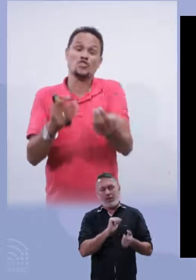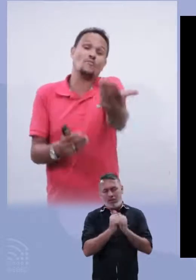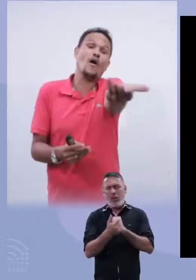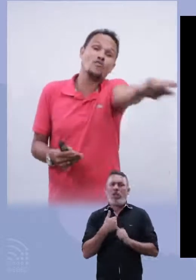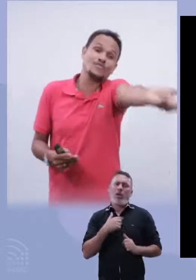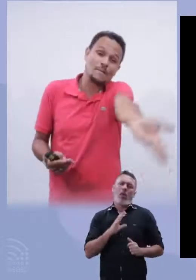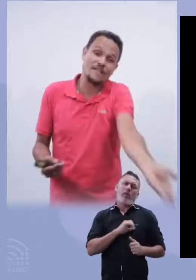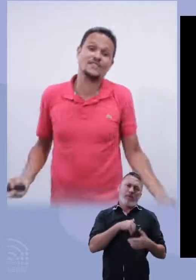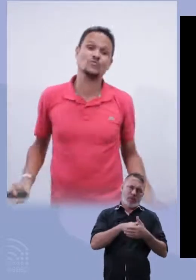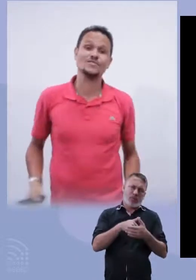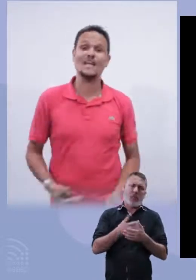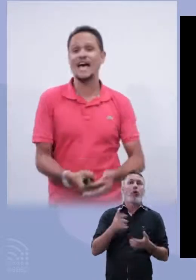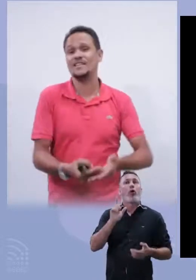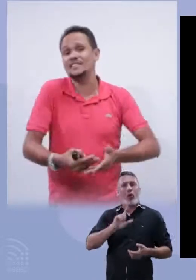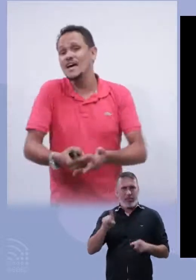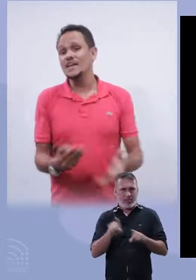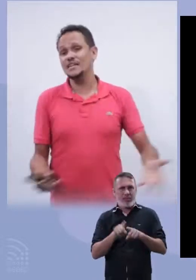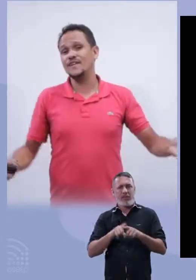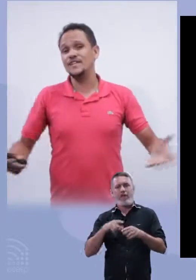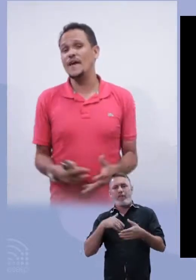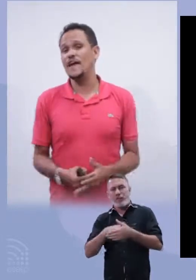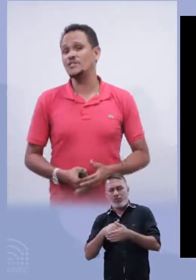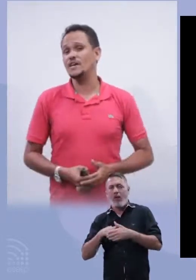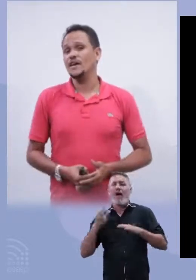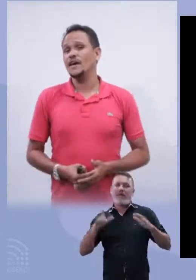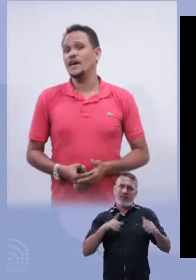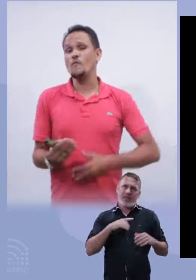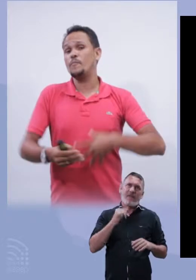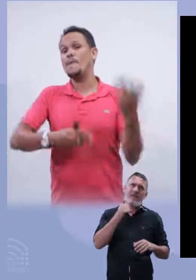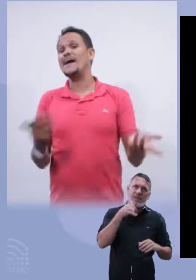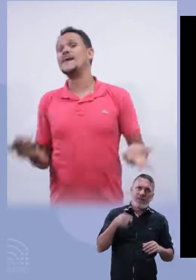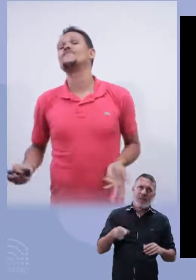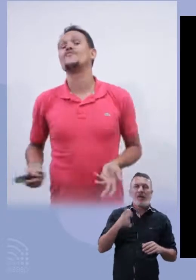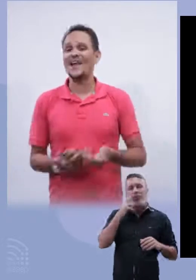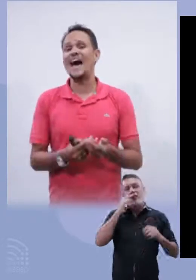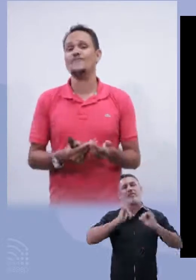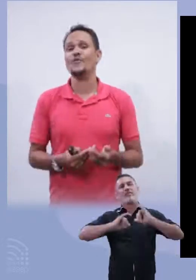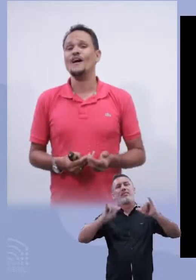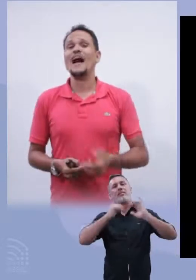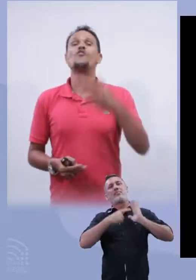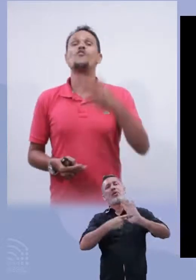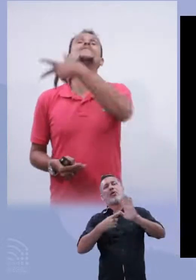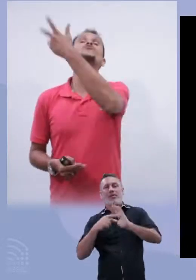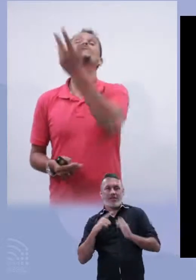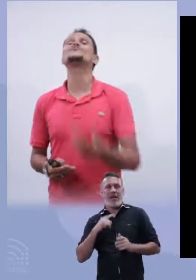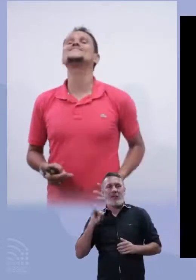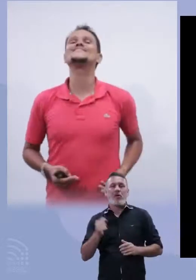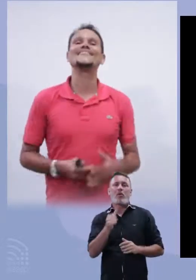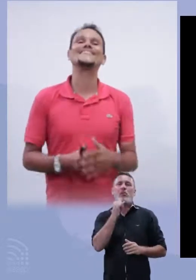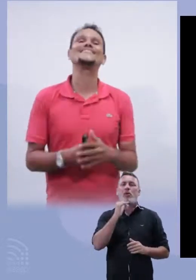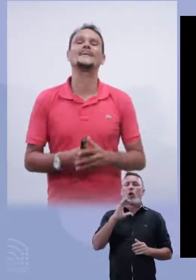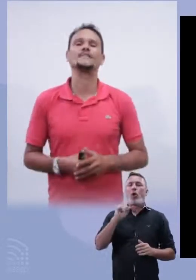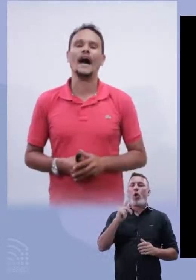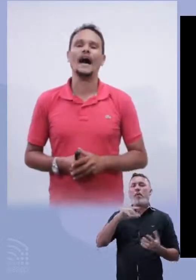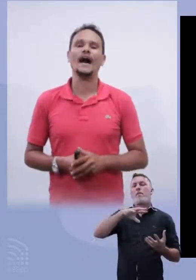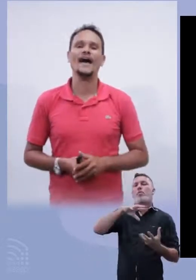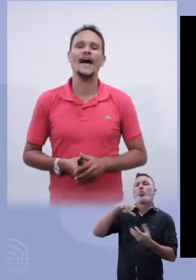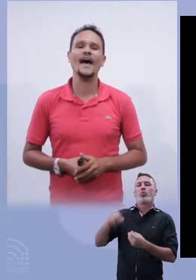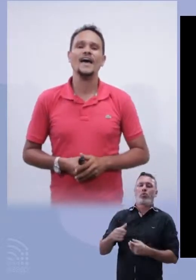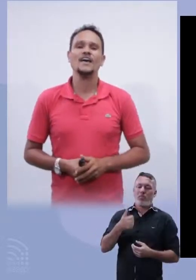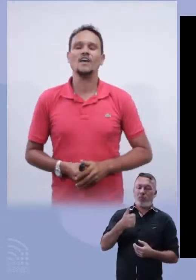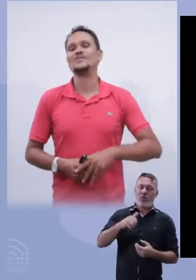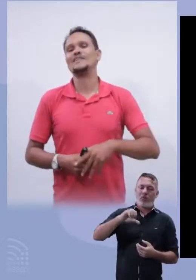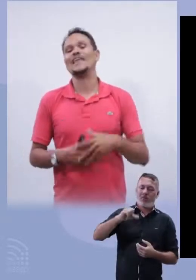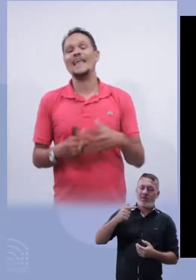mas o futebol também vai ser usado, infelizmente, como propaganda favorável. A Copa do Mundo de 70,